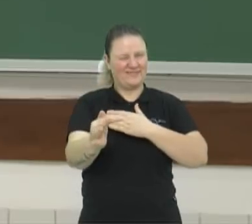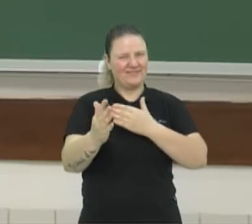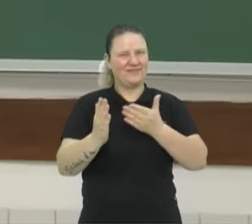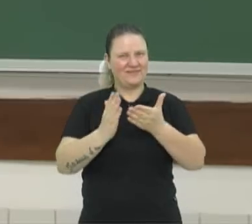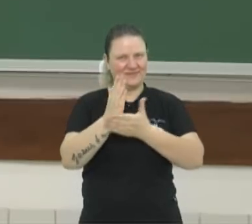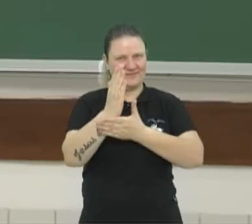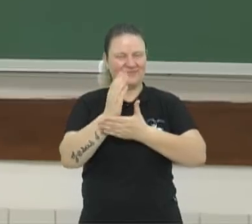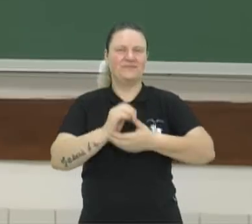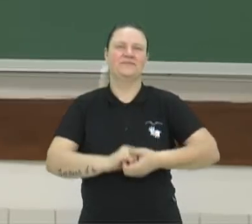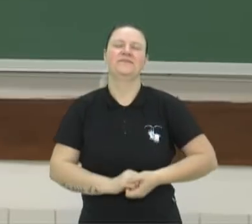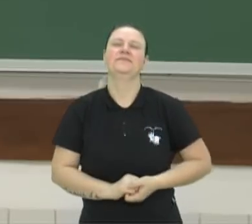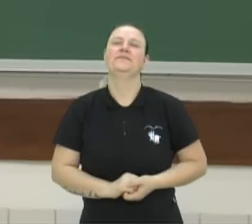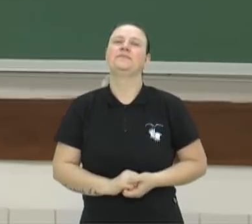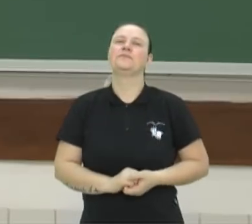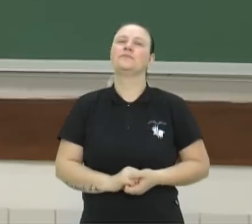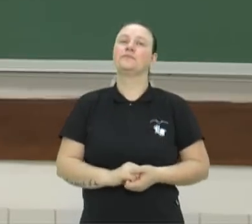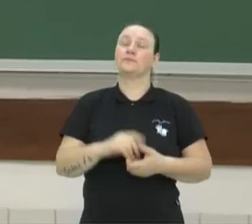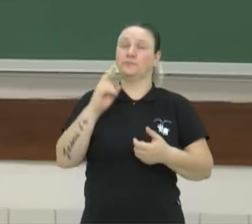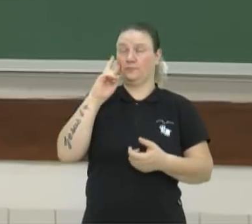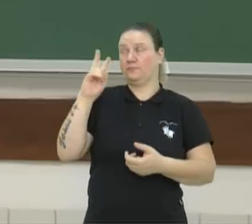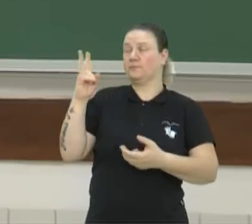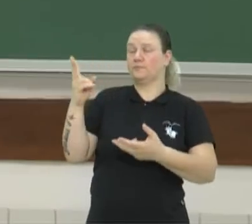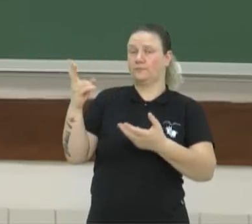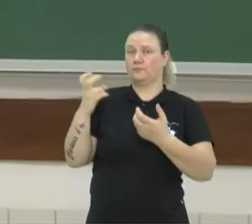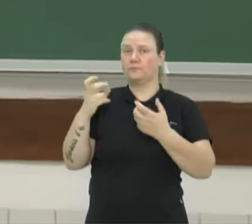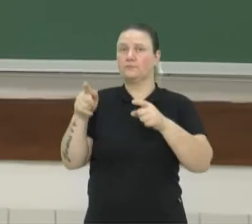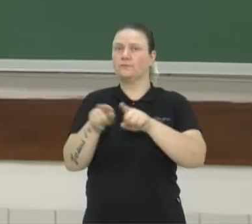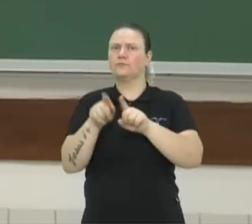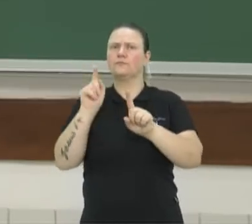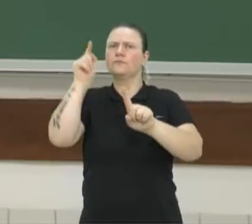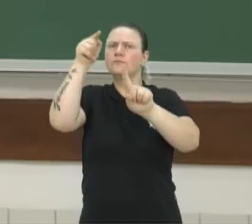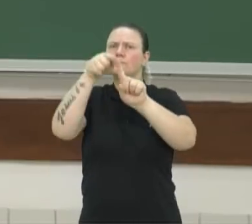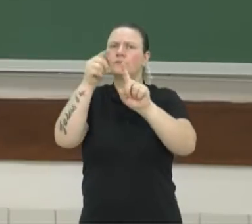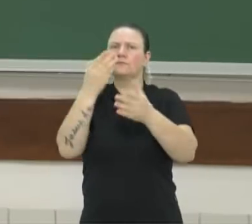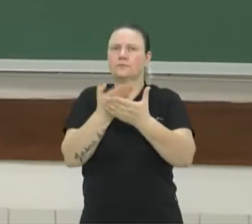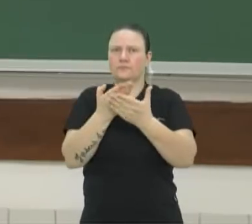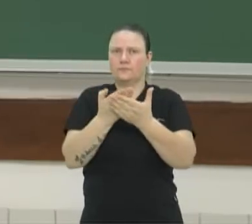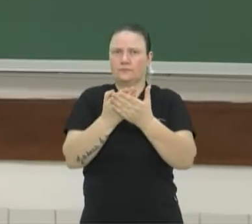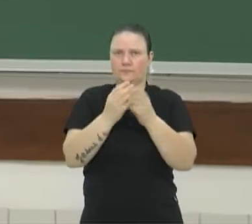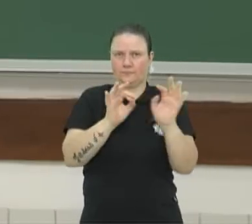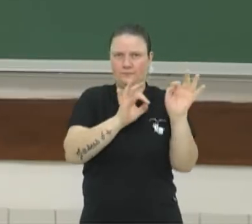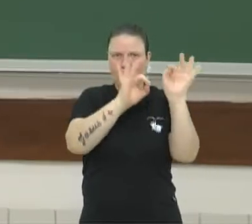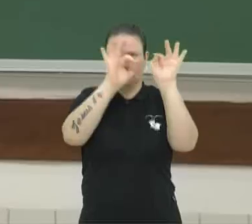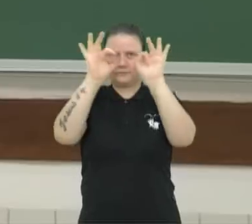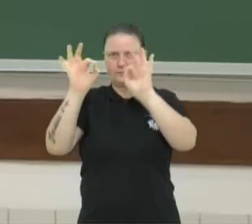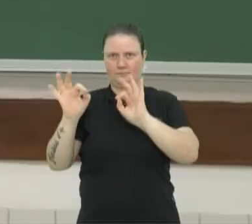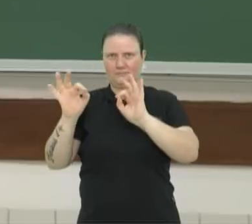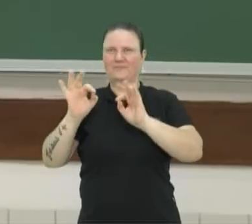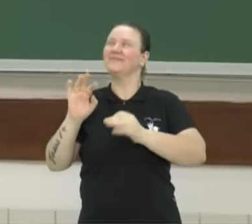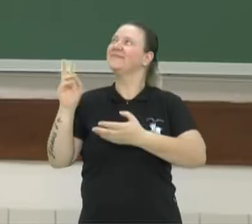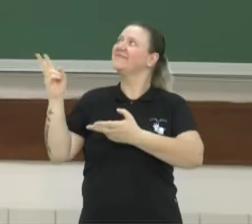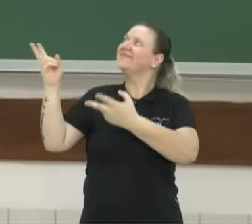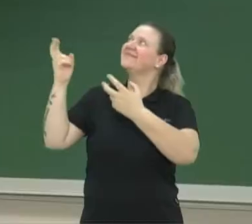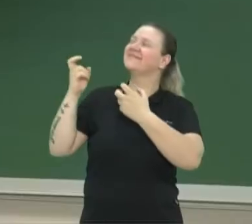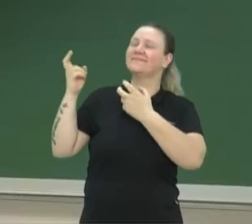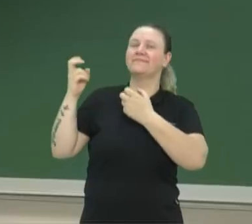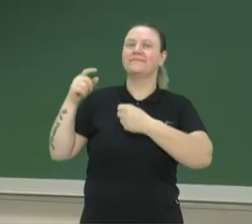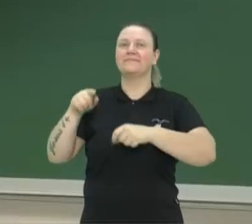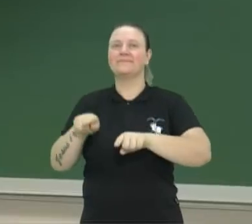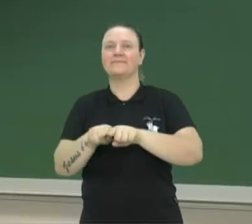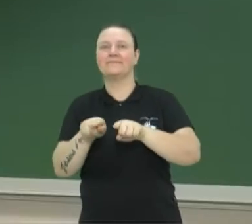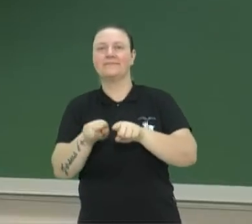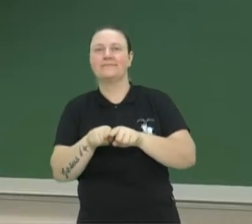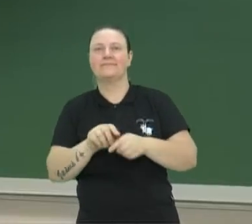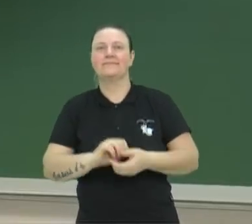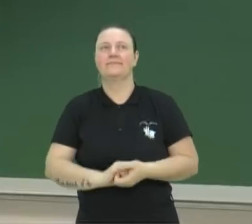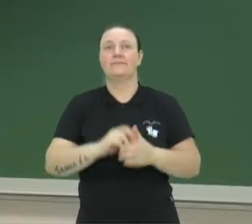Então agora acompanhe comigo aqui quais são os objetivos da nossa aula, por gentileza. Então nós vamos